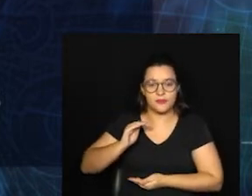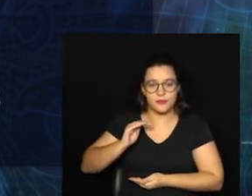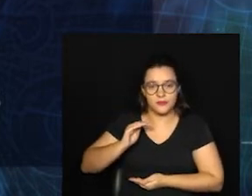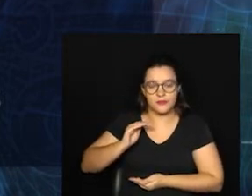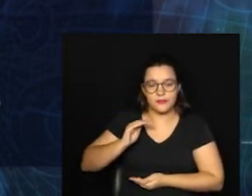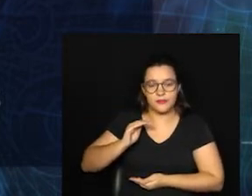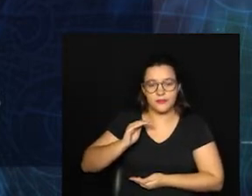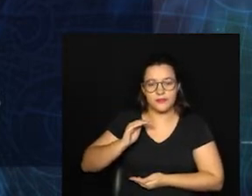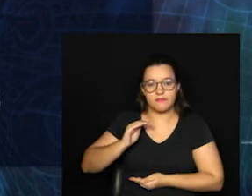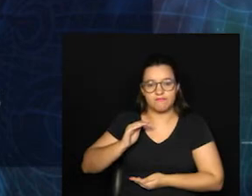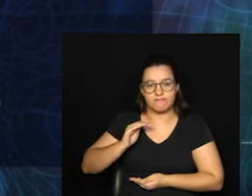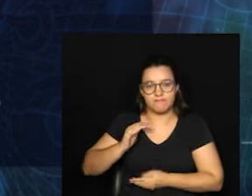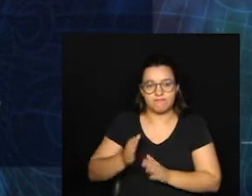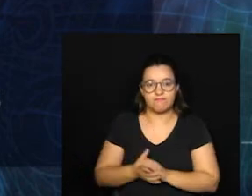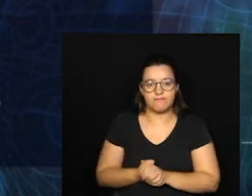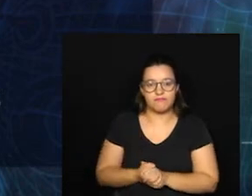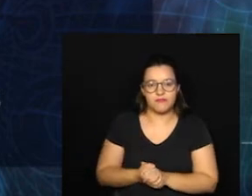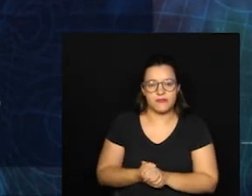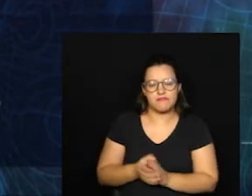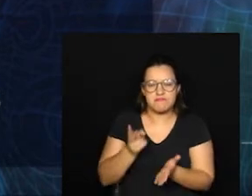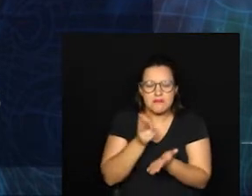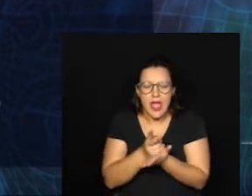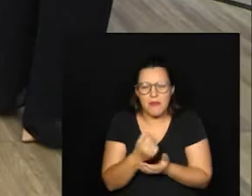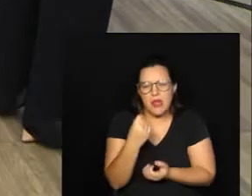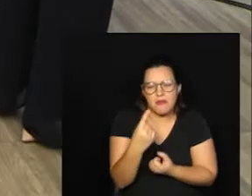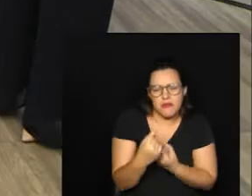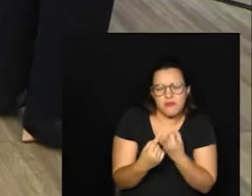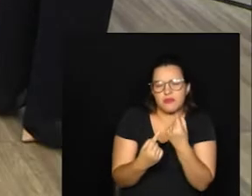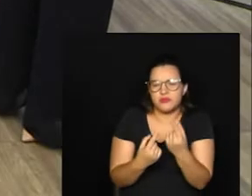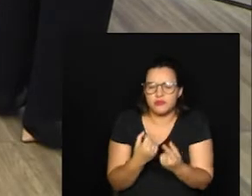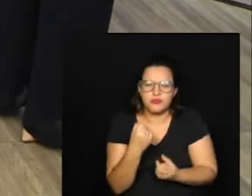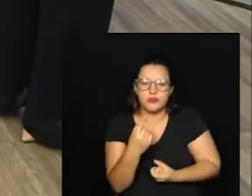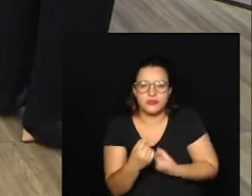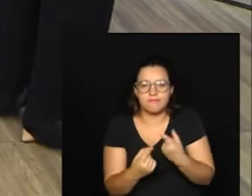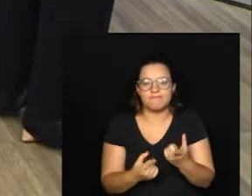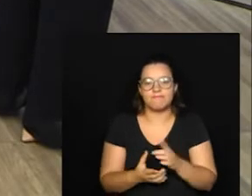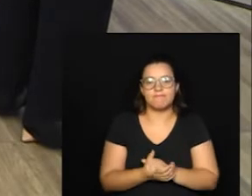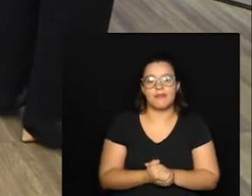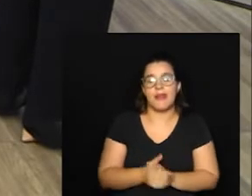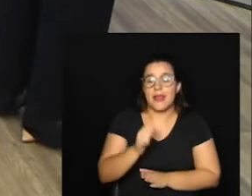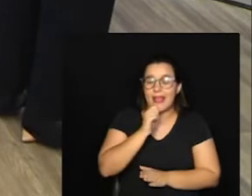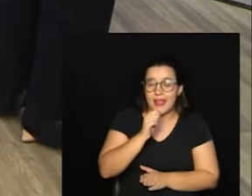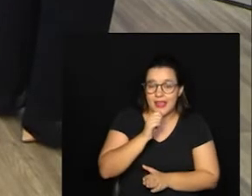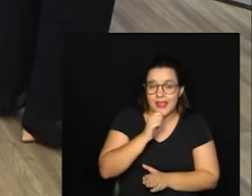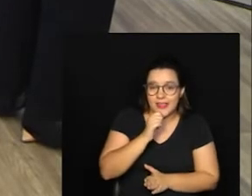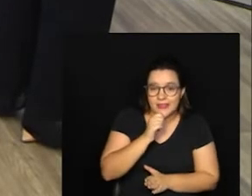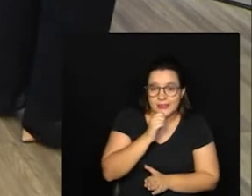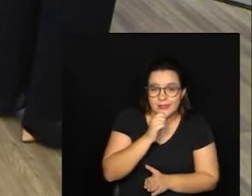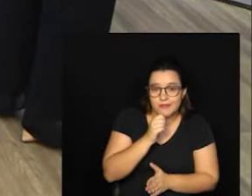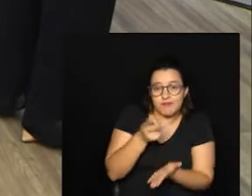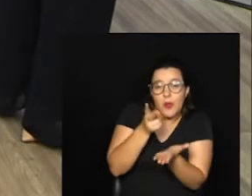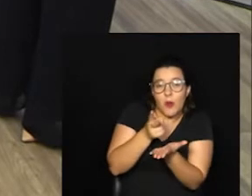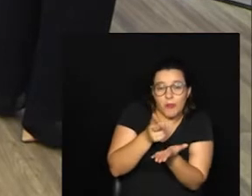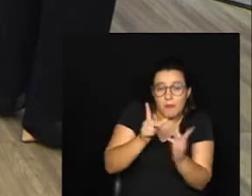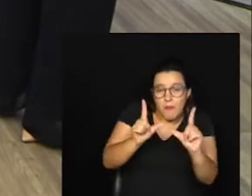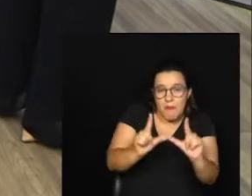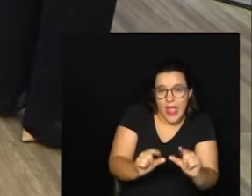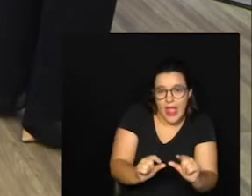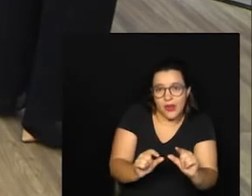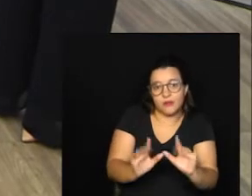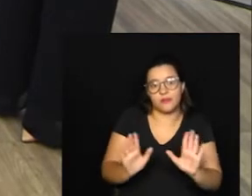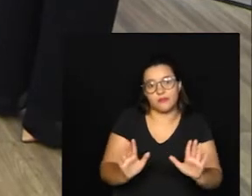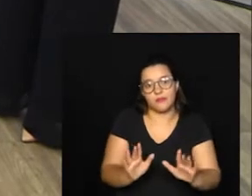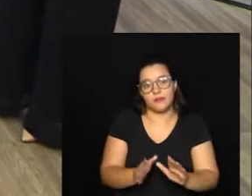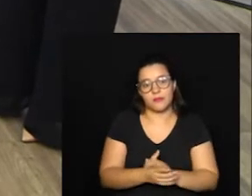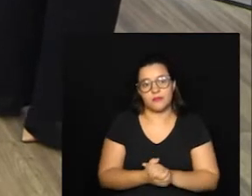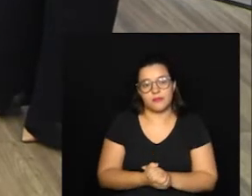especial, são as cidades que sempre têm um ou dois casos a mais, só que ainda continuam sendo as cidades com menor número de casos. A gente